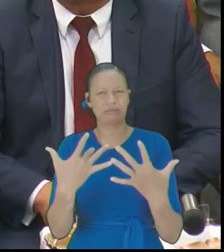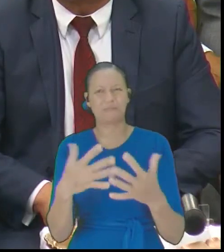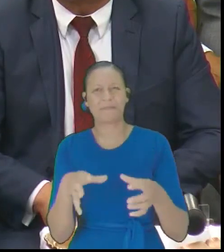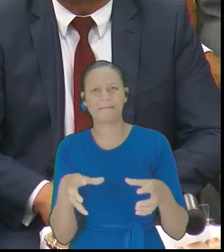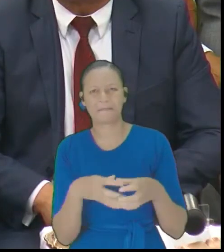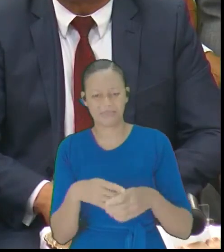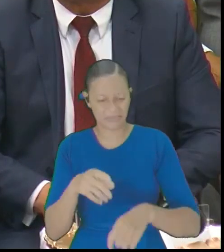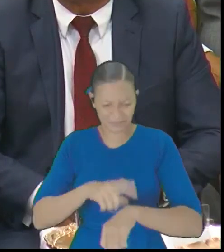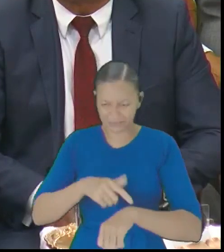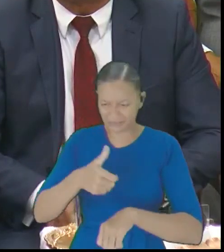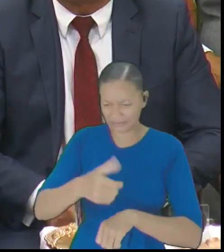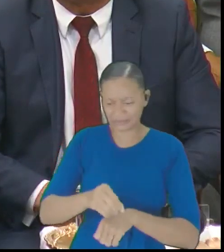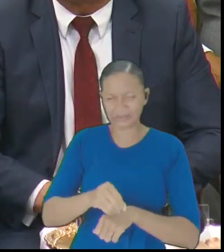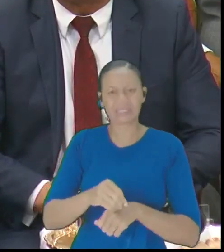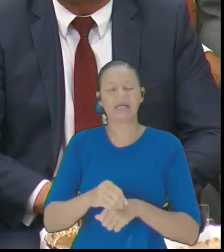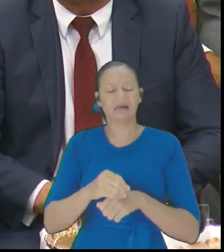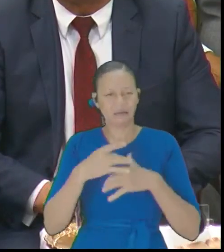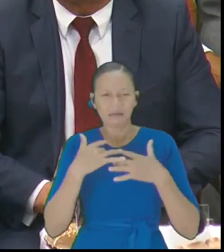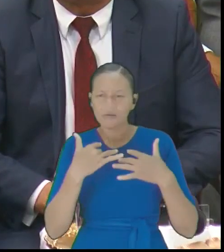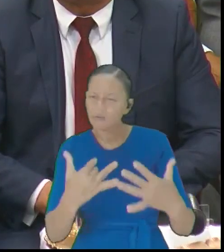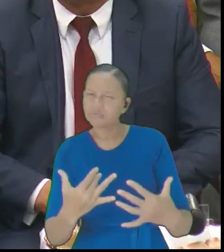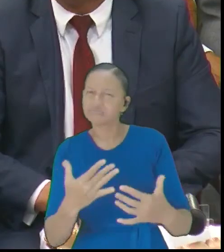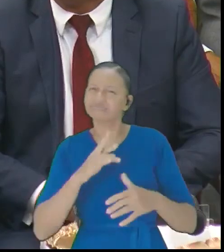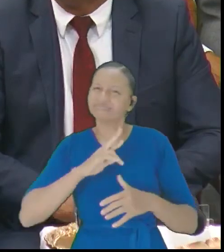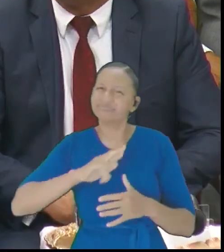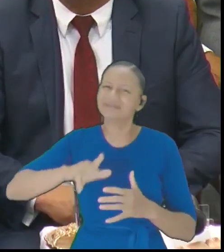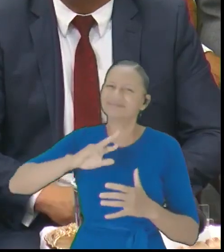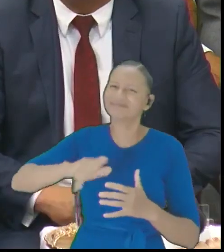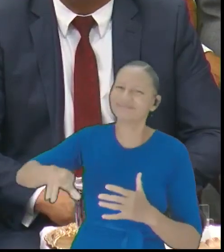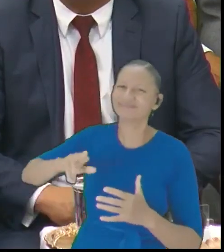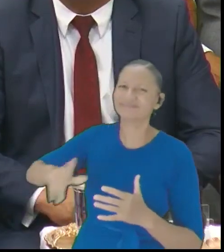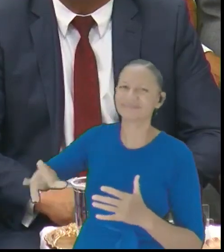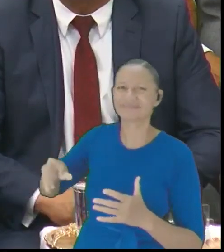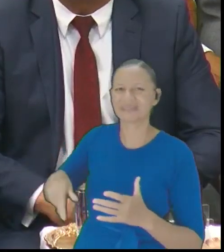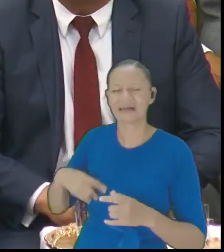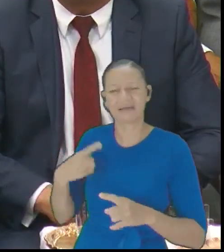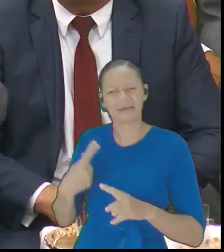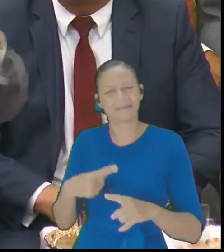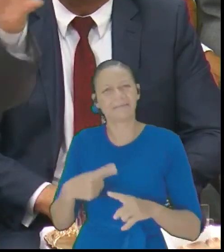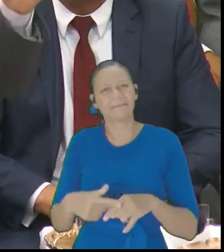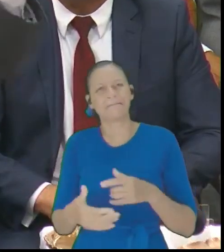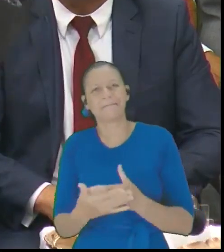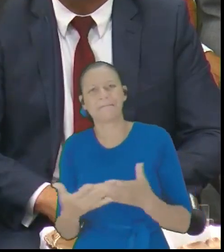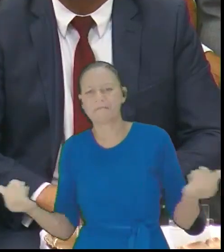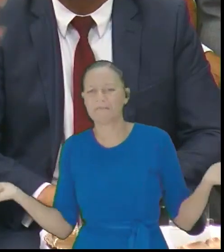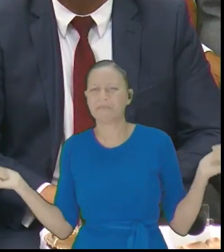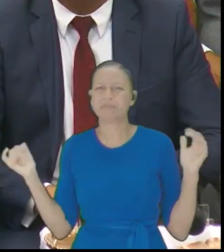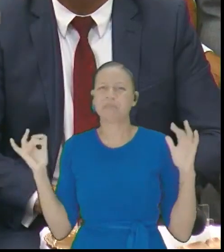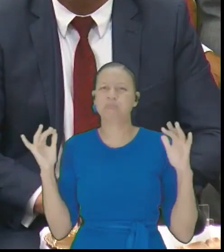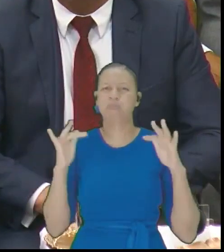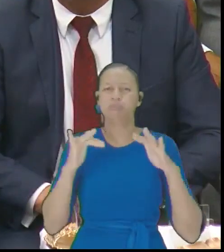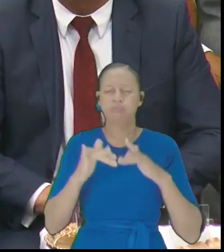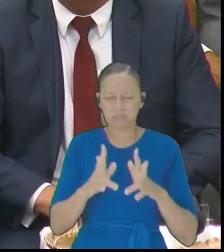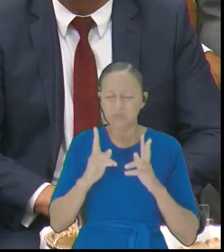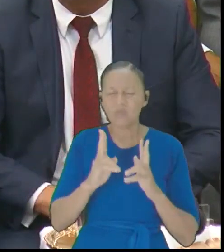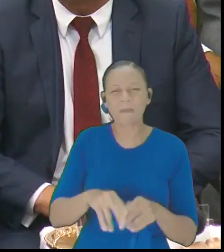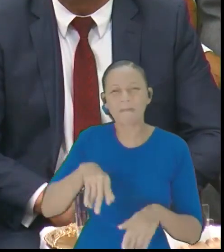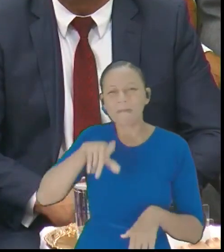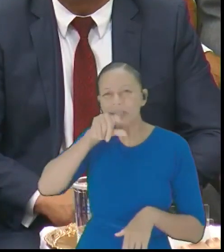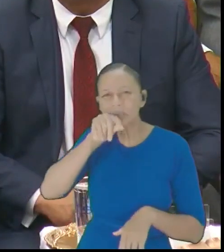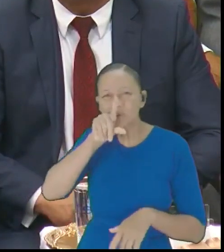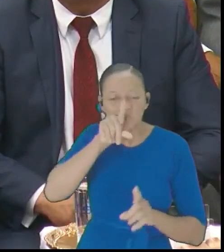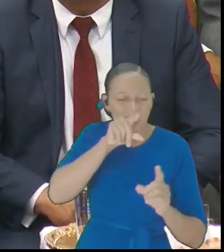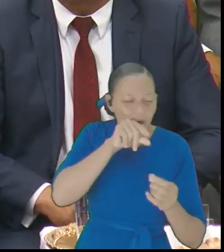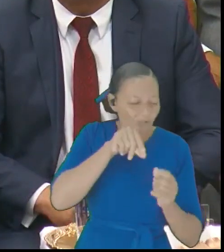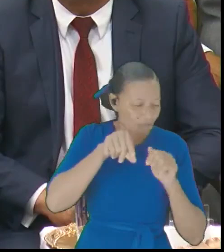vai 10 horas, tem um público, você vai 11, é outro, cada um com destino, porque passa ali feito beija-flor, suga um